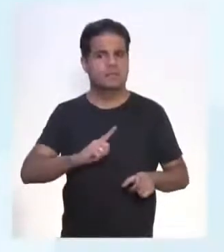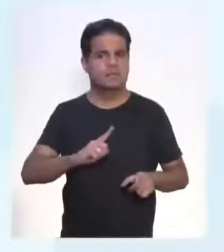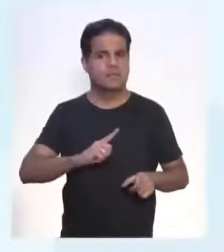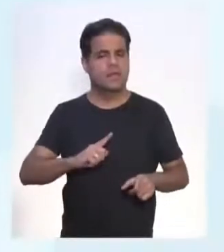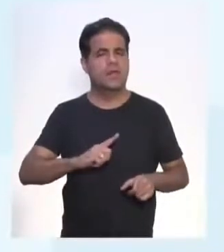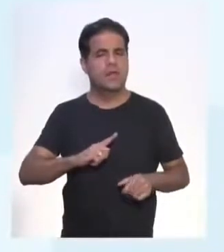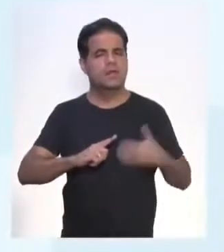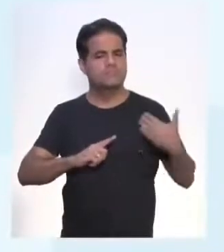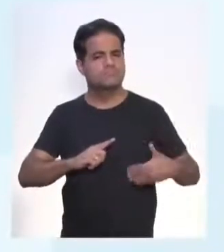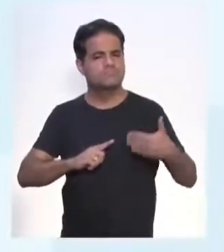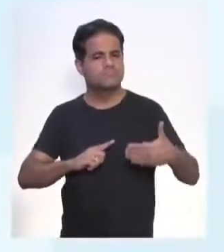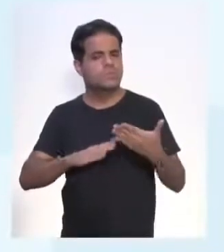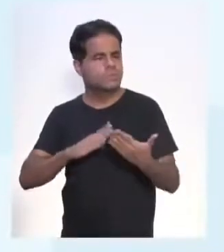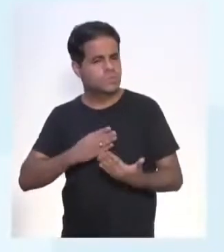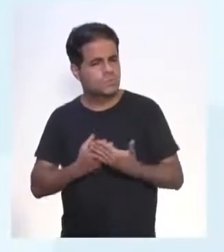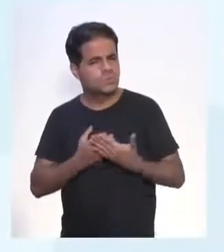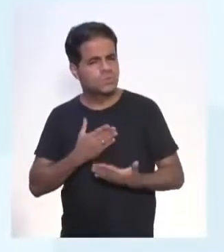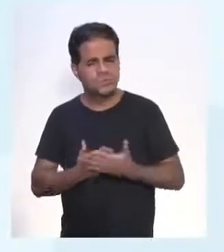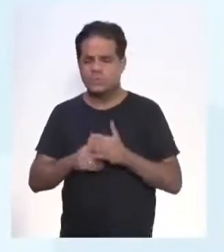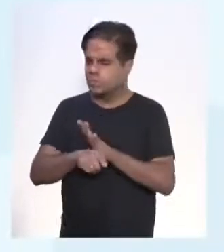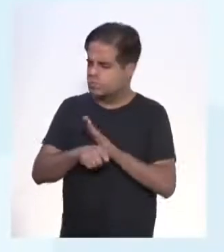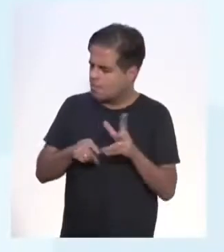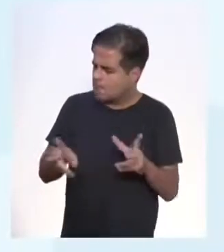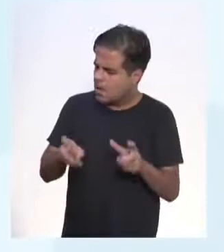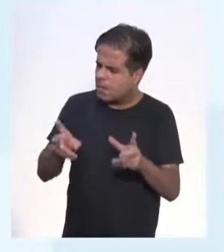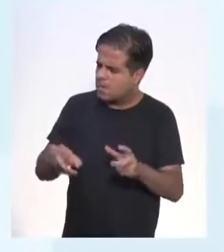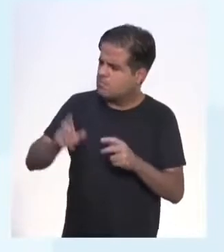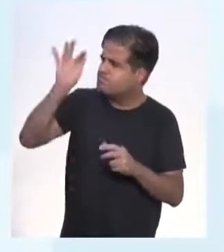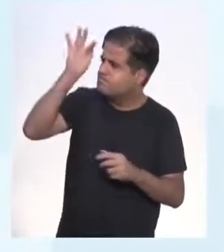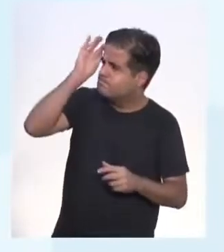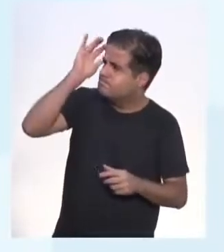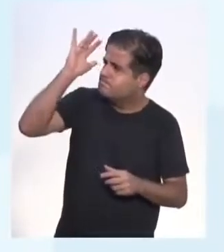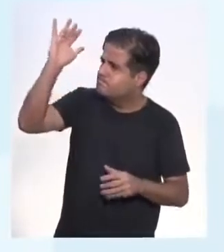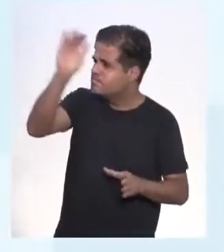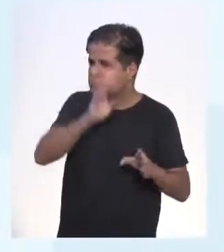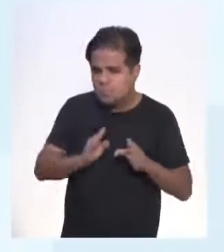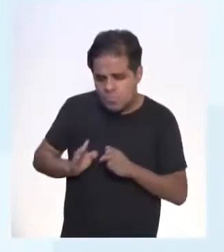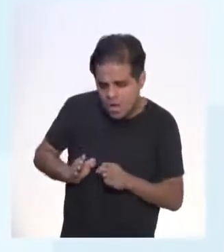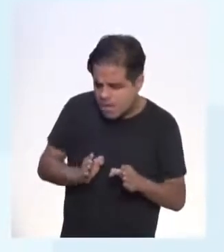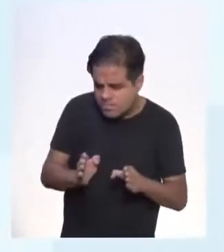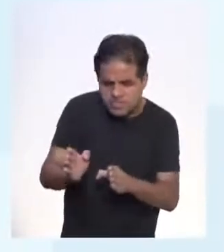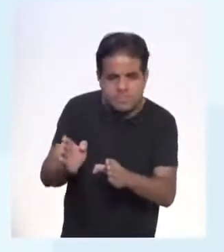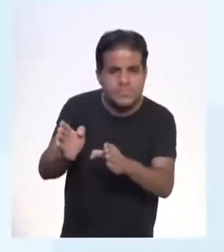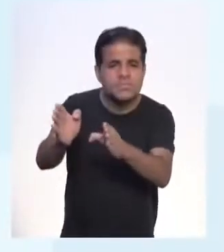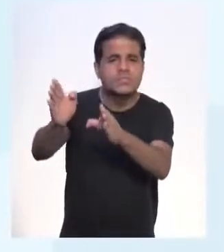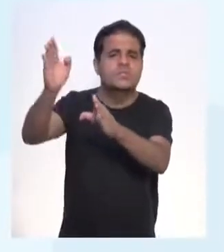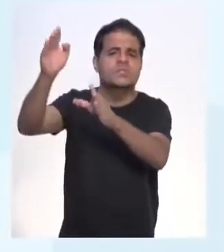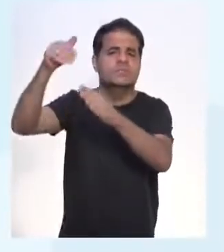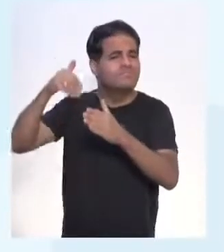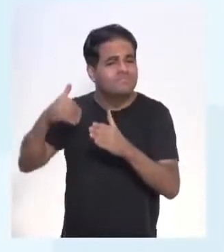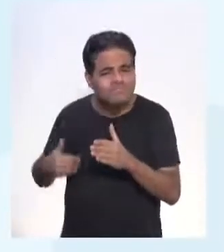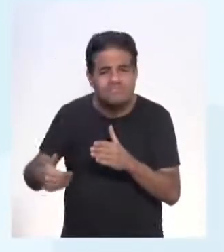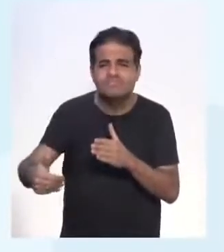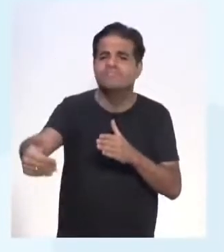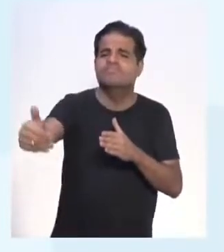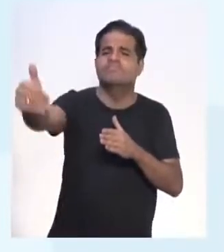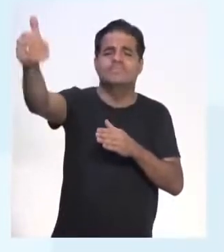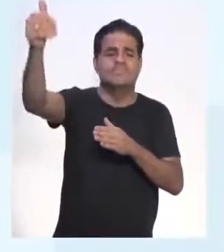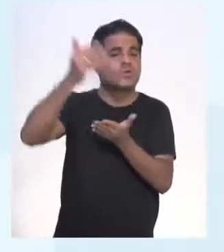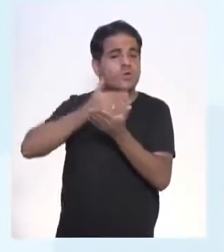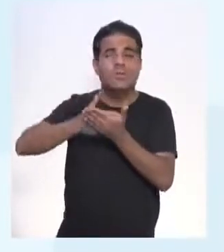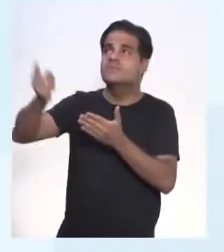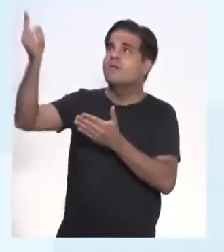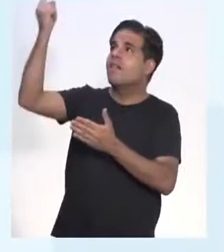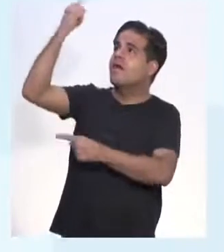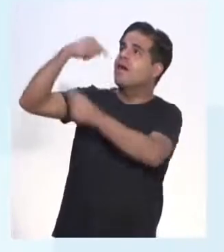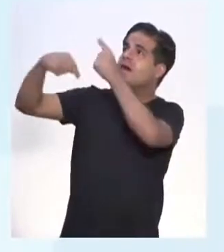enquanto campo de estudo, de análise, de investigação filosófica, tem um caminhar, assim, que surge lá na Grécia